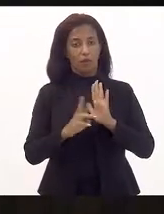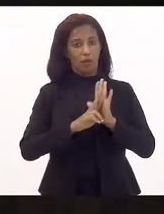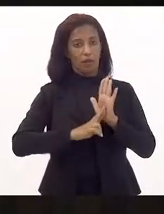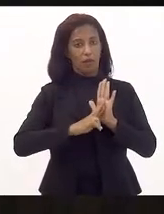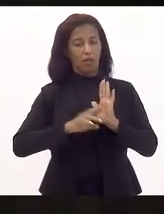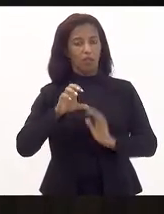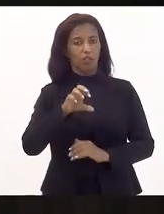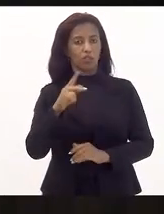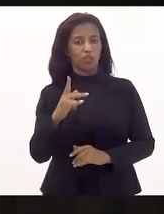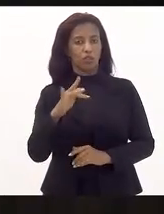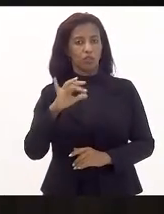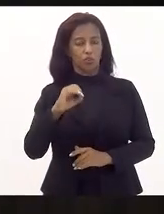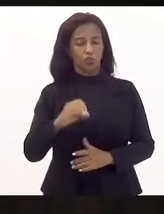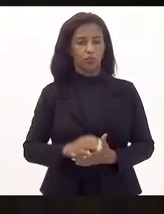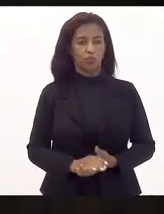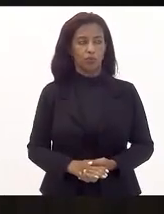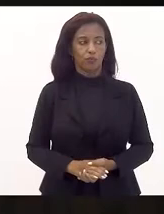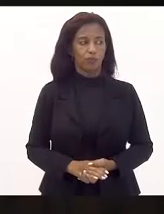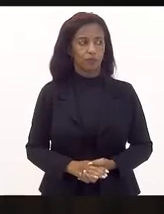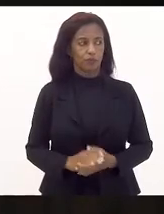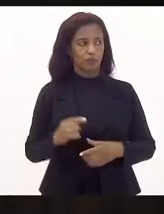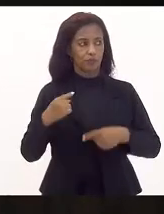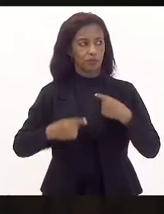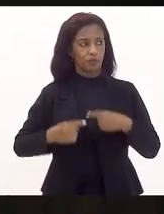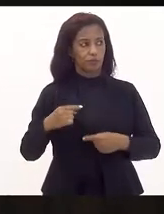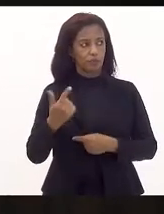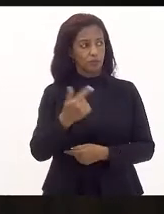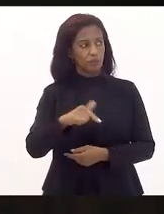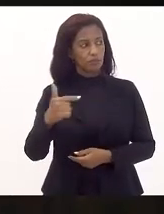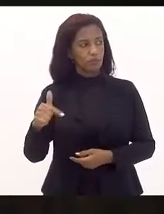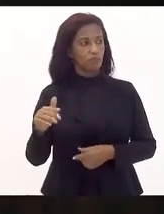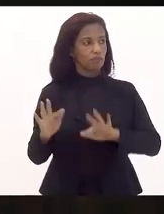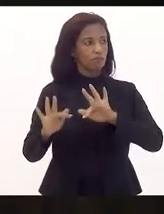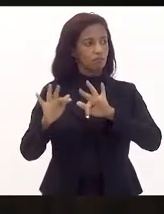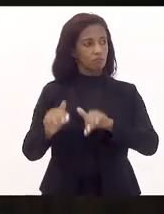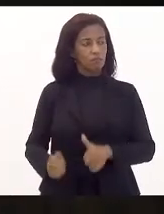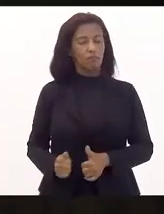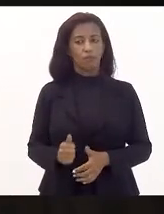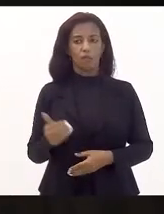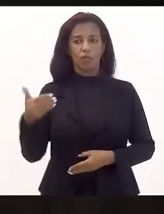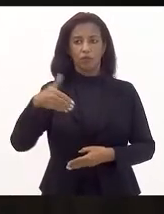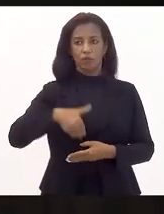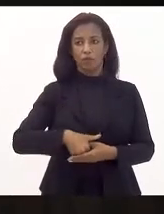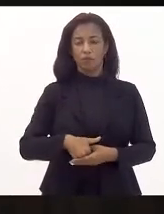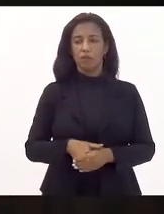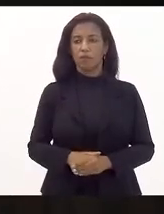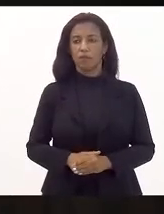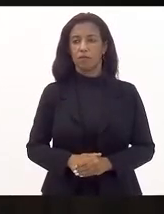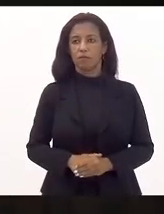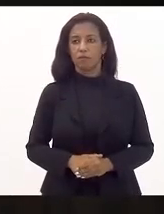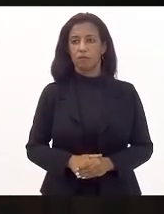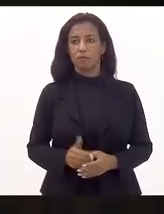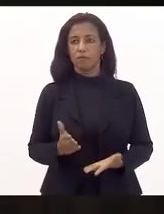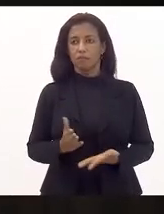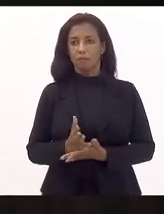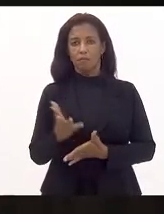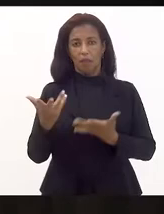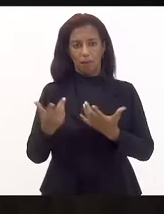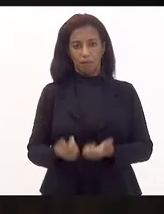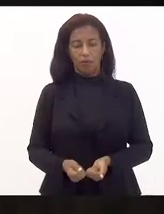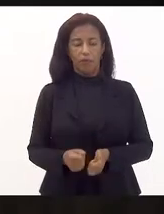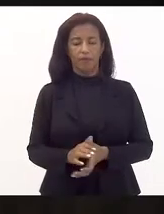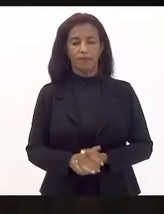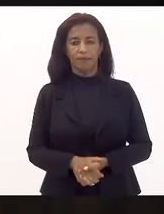deputado Chico Machado. Em discussão. Não havendo o querer discutir, encerrado a discussão, em votação, os senhores que aprovam, permaneçam como estão